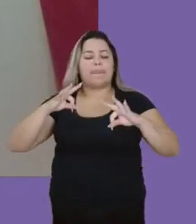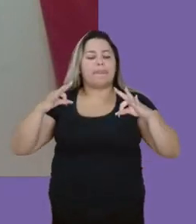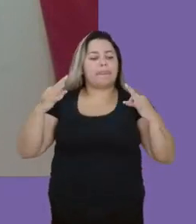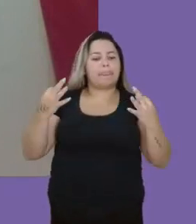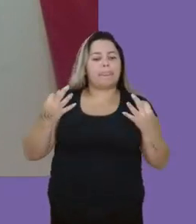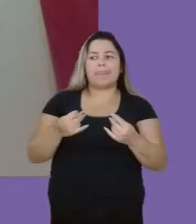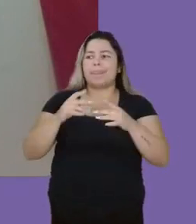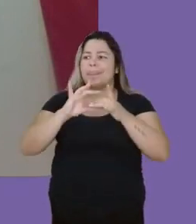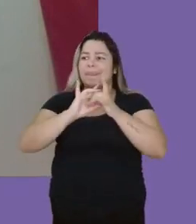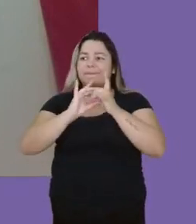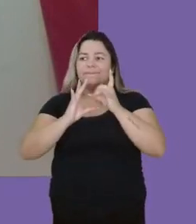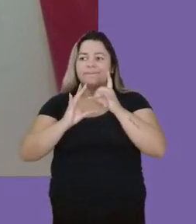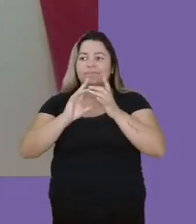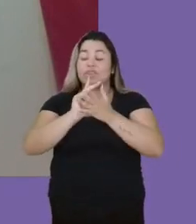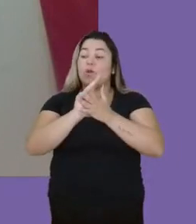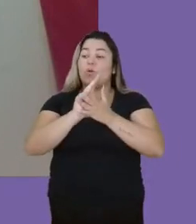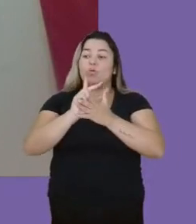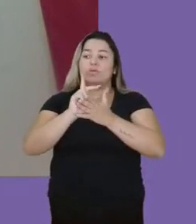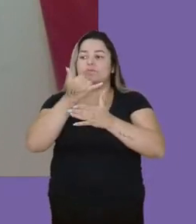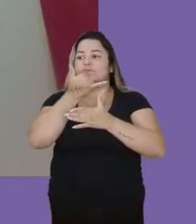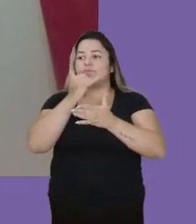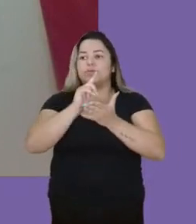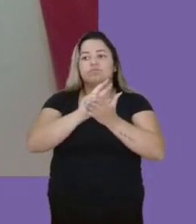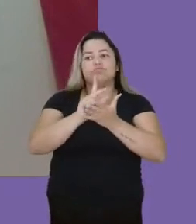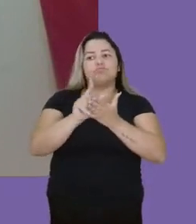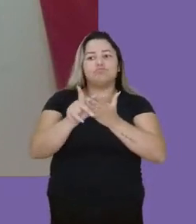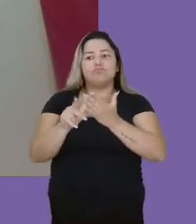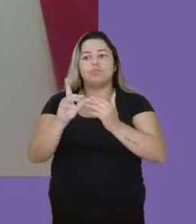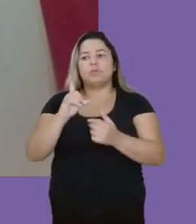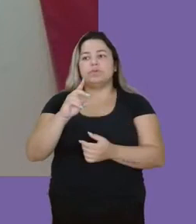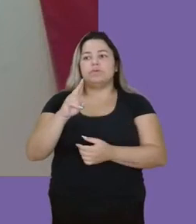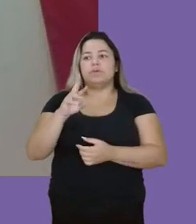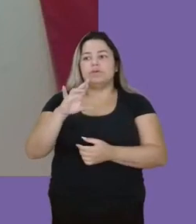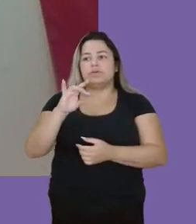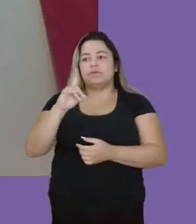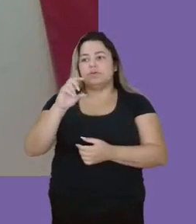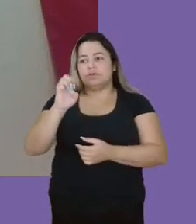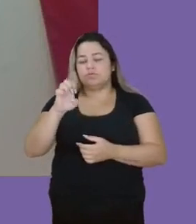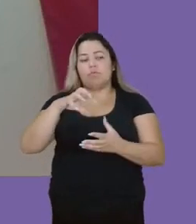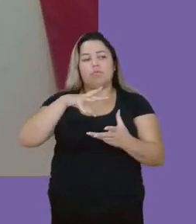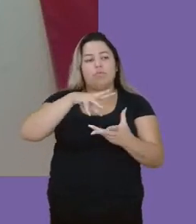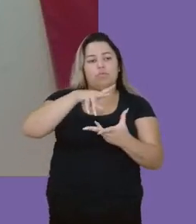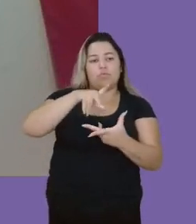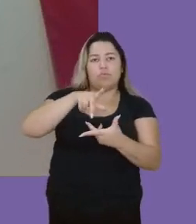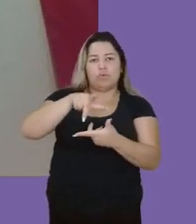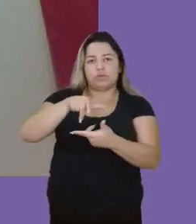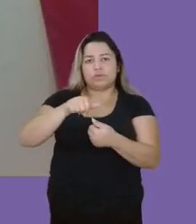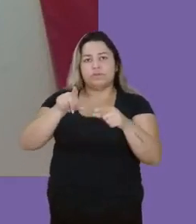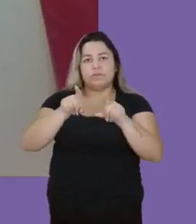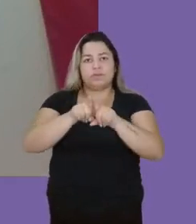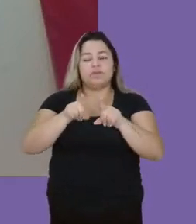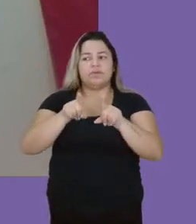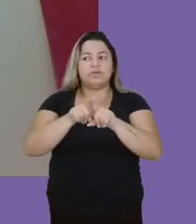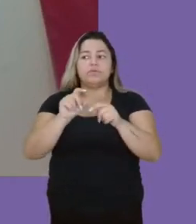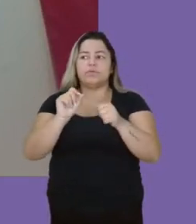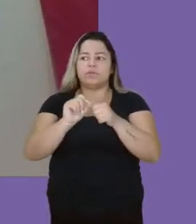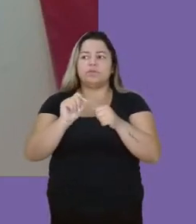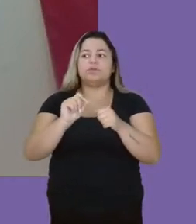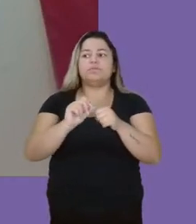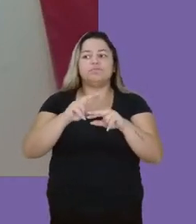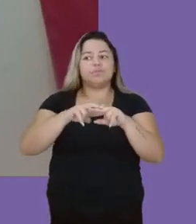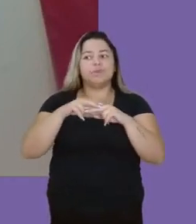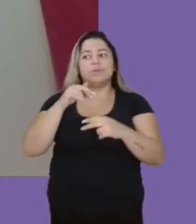diversidade que engloba esse grupo, né, metade da população mundial, que é formado pelas mulheres.